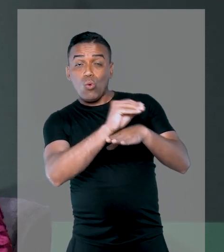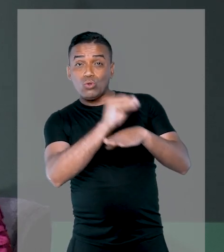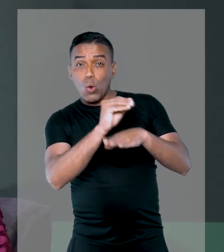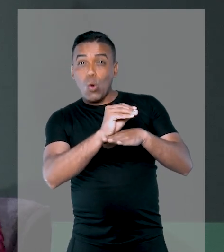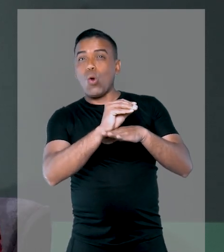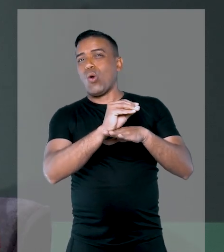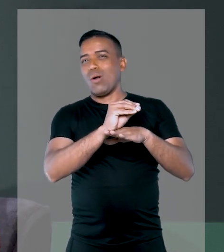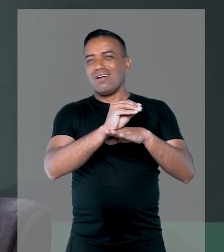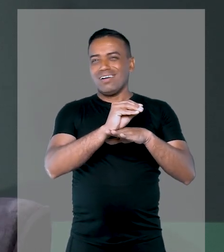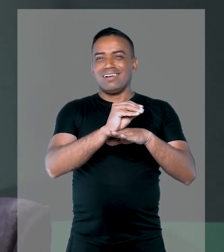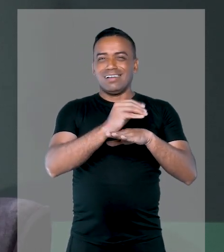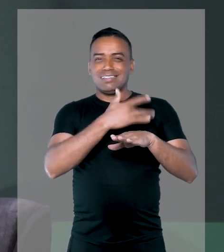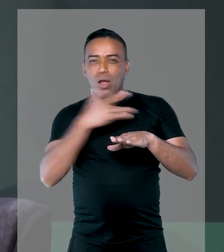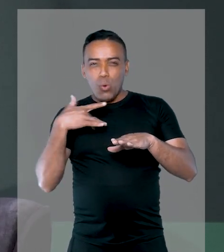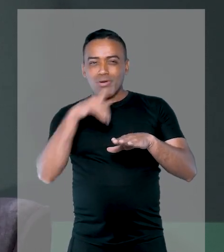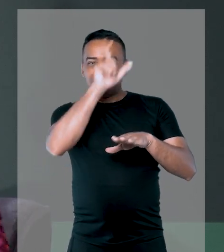foi um cuidado muito...